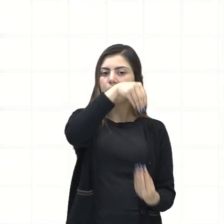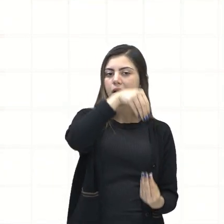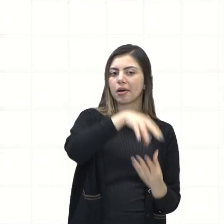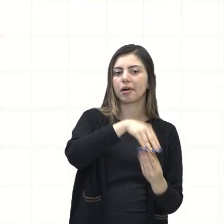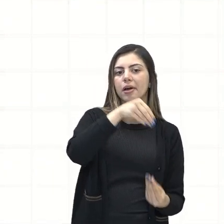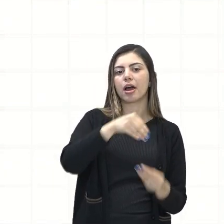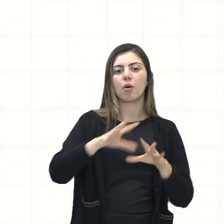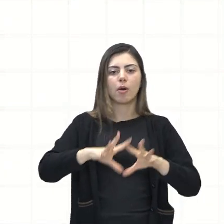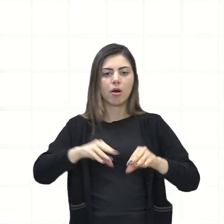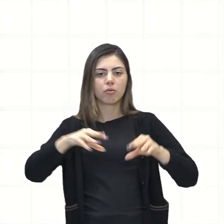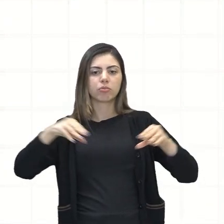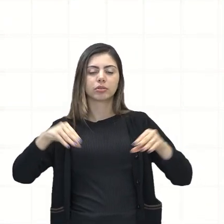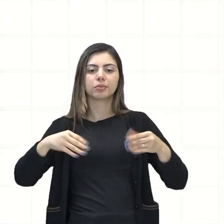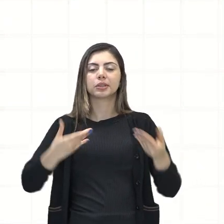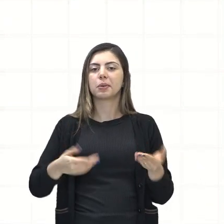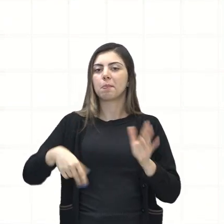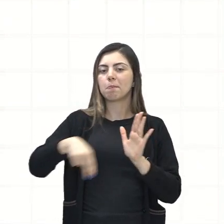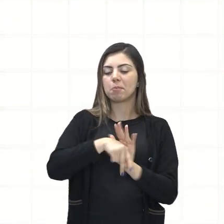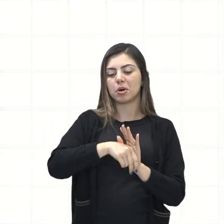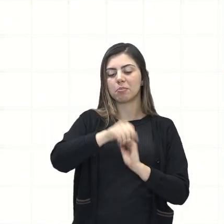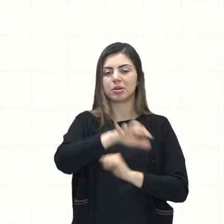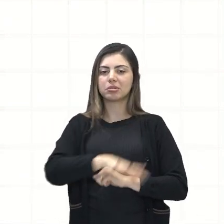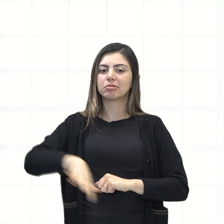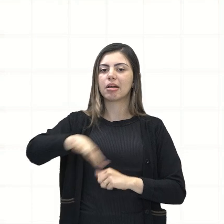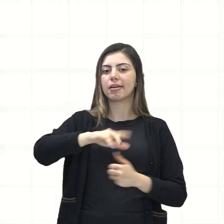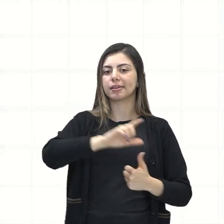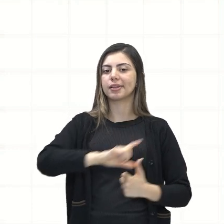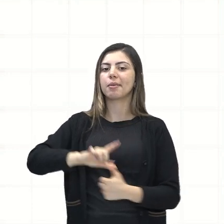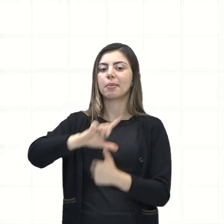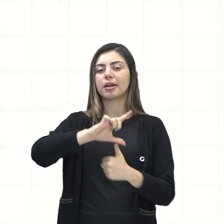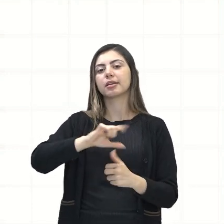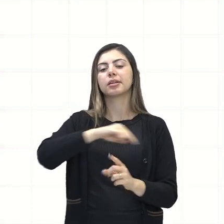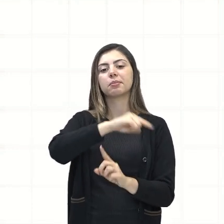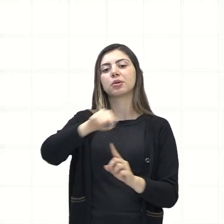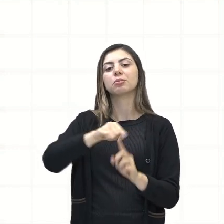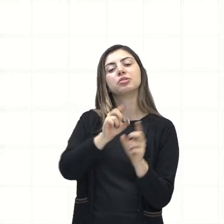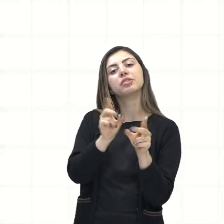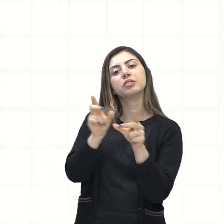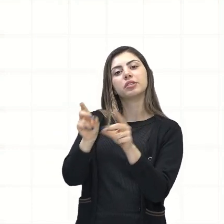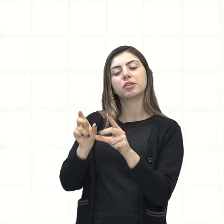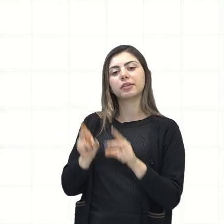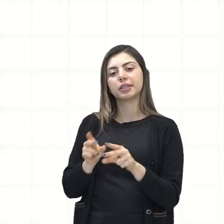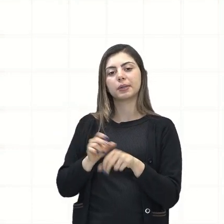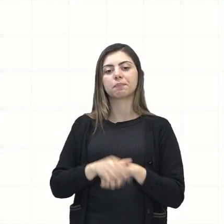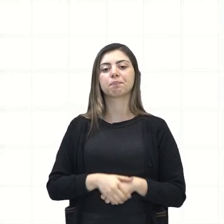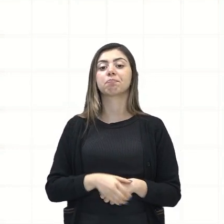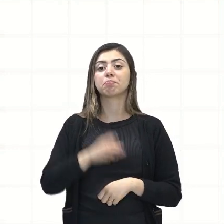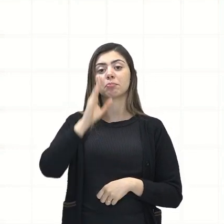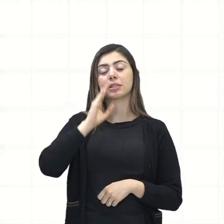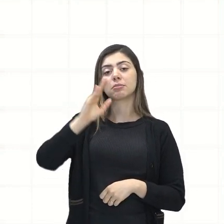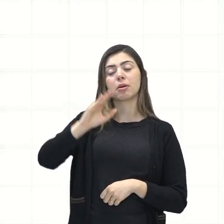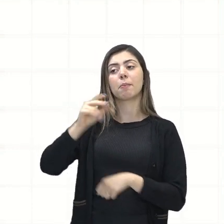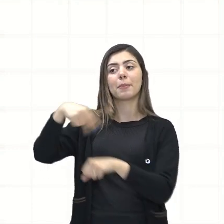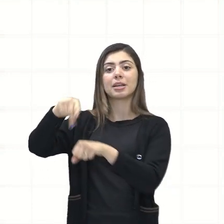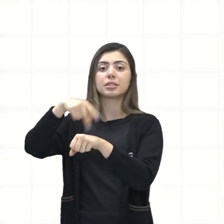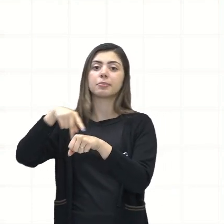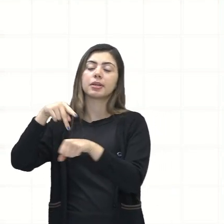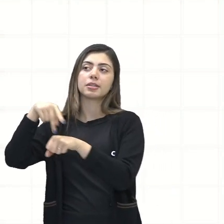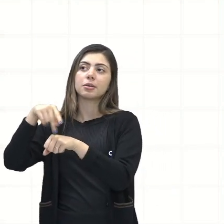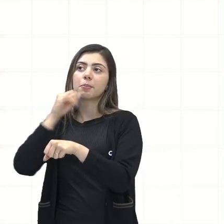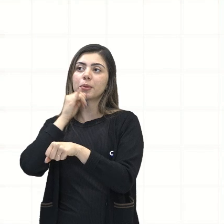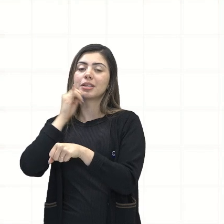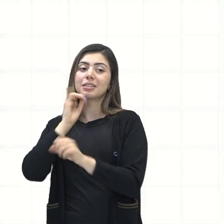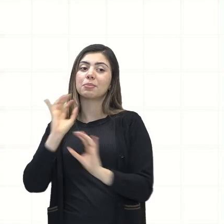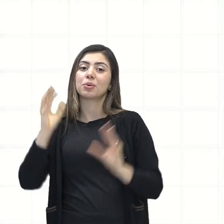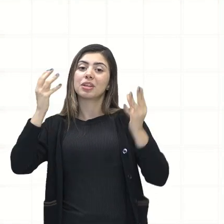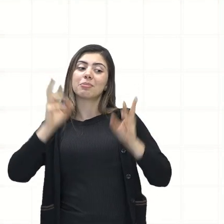nas regiões tropicais e que são destinados ali à exportação, tá certo? Em especial para os países que não possuem um clima